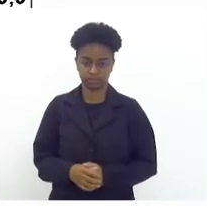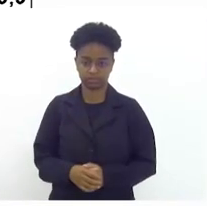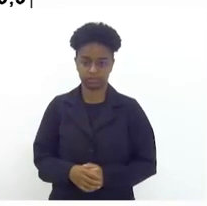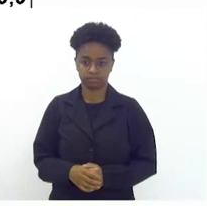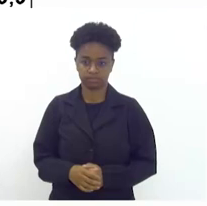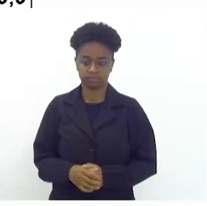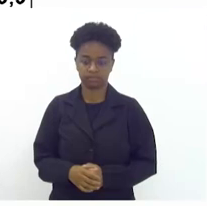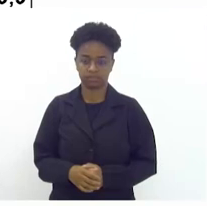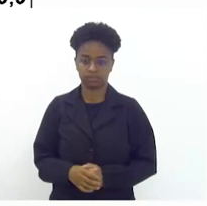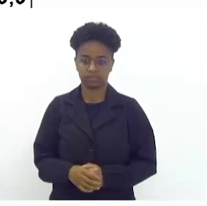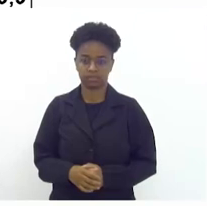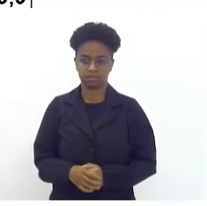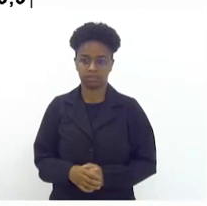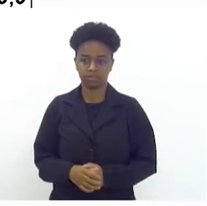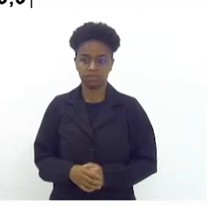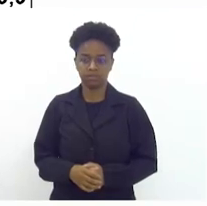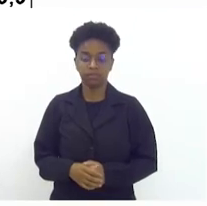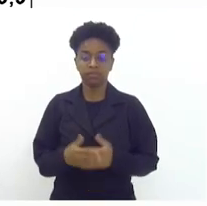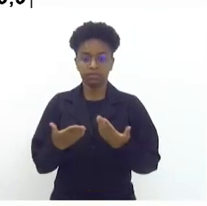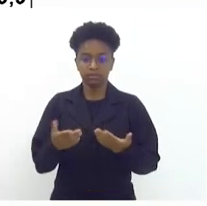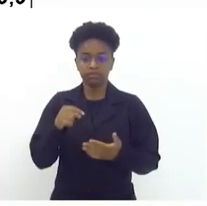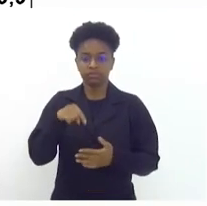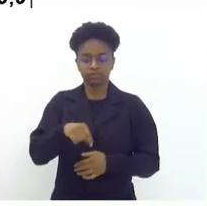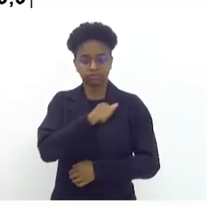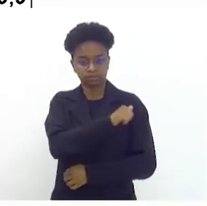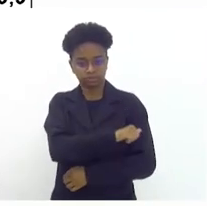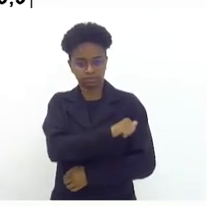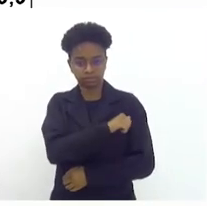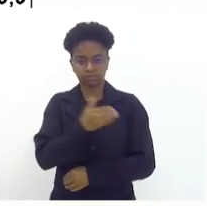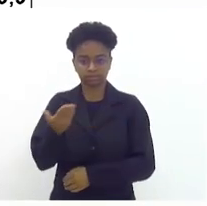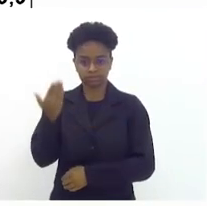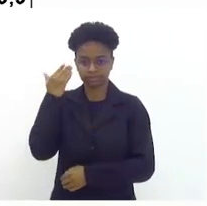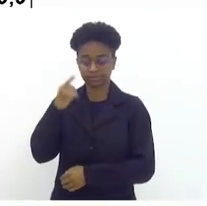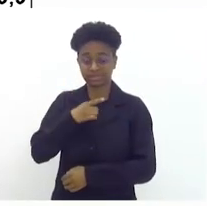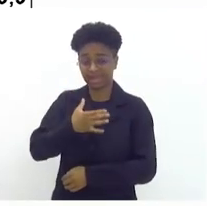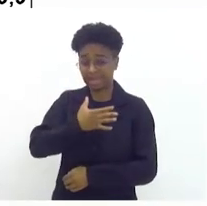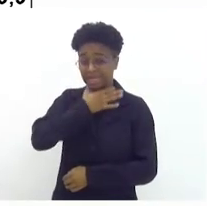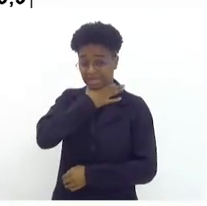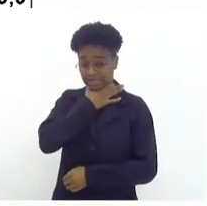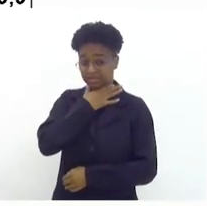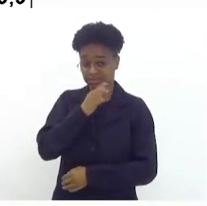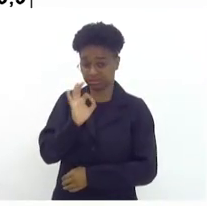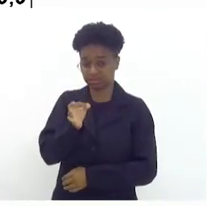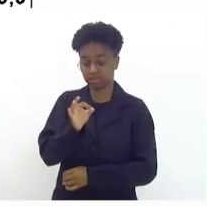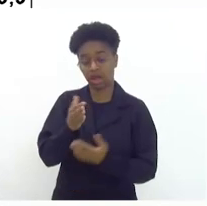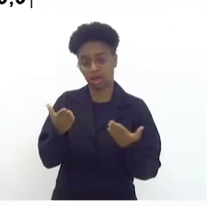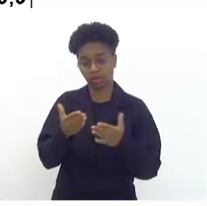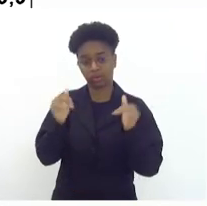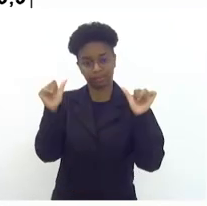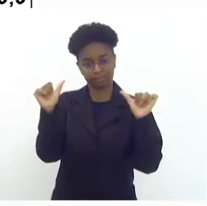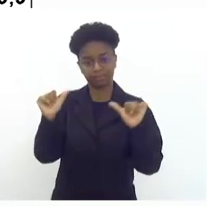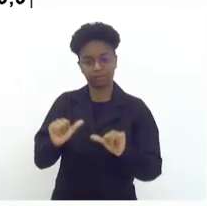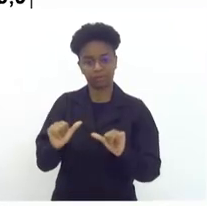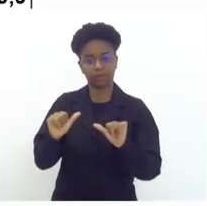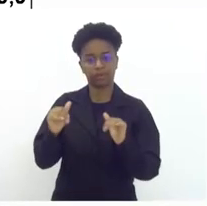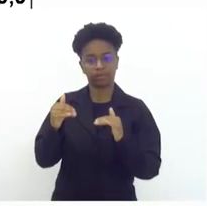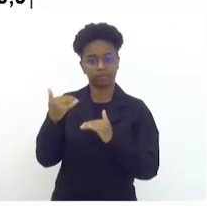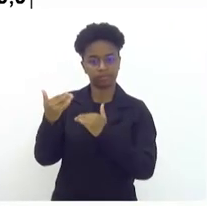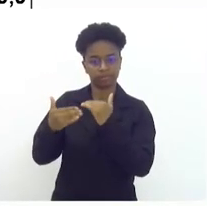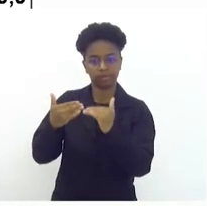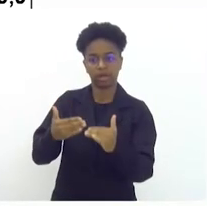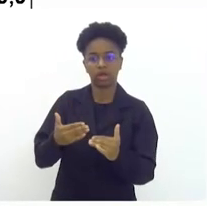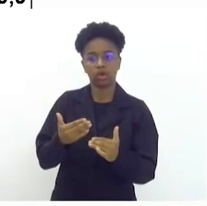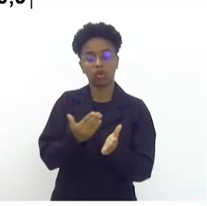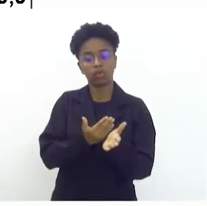bom é o estado do Rio de Janeiro que tinha uma crise complexa E pior era ela Desde dezembro 2014